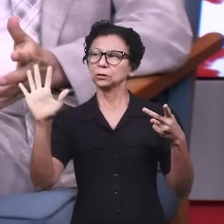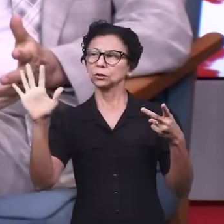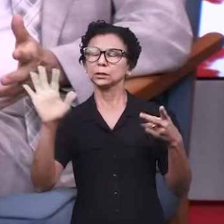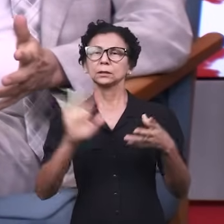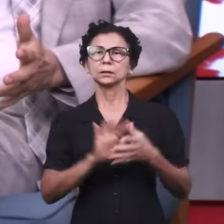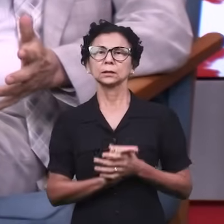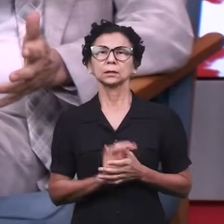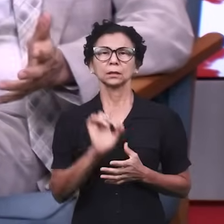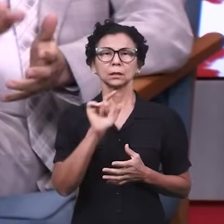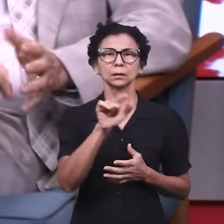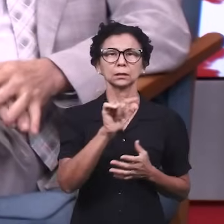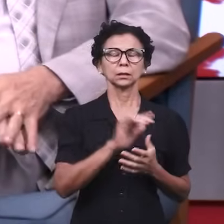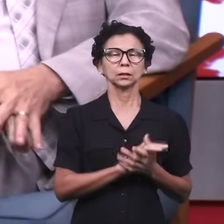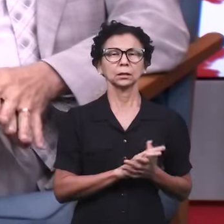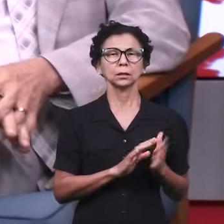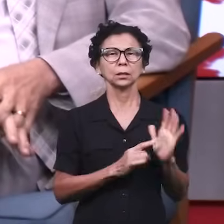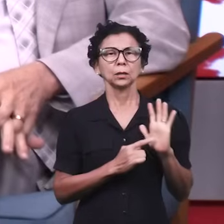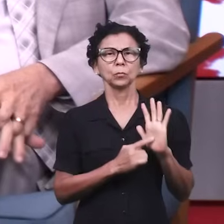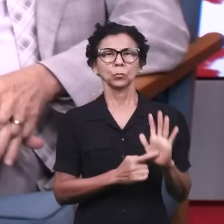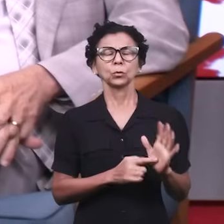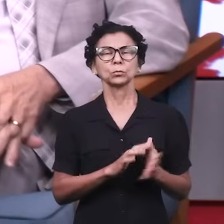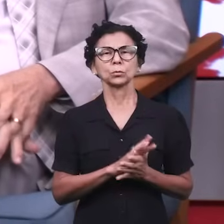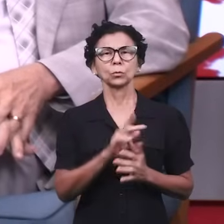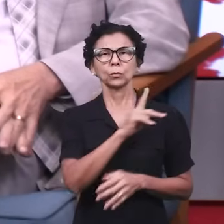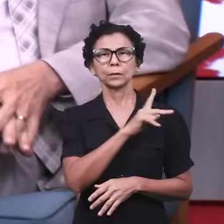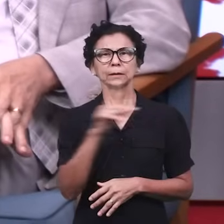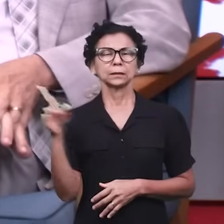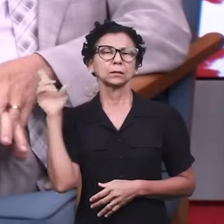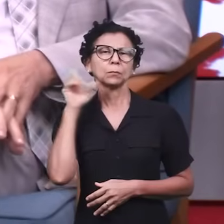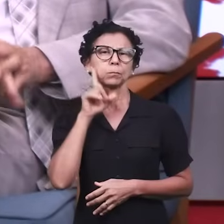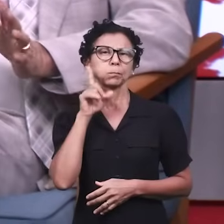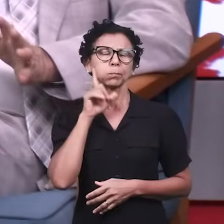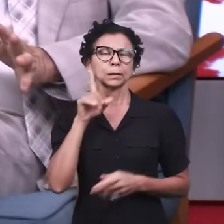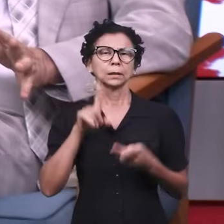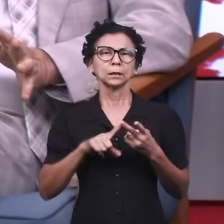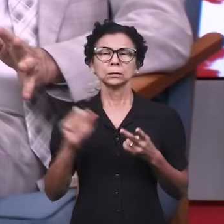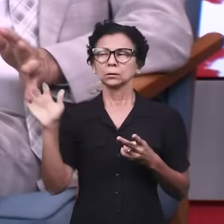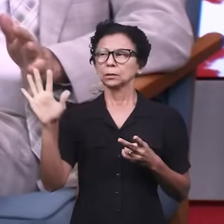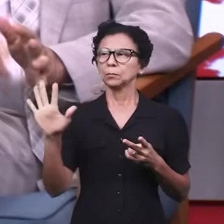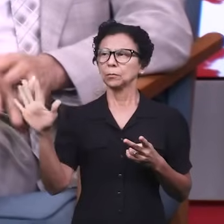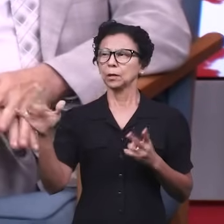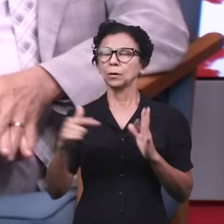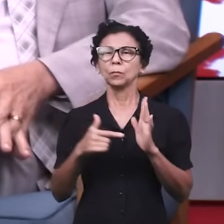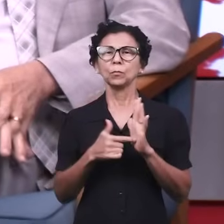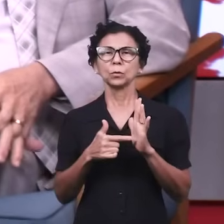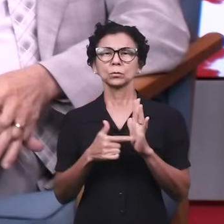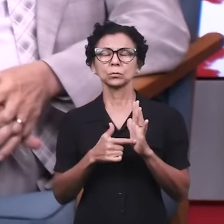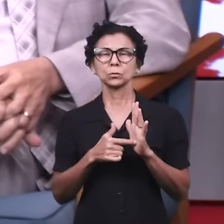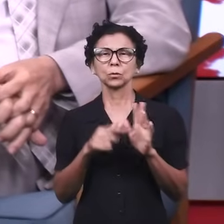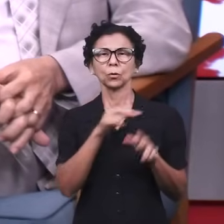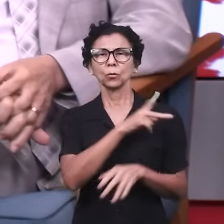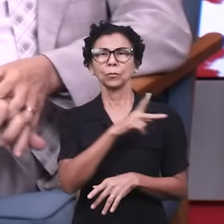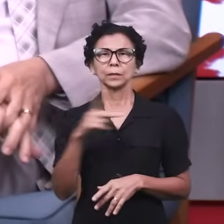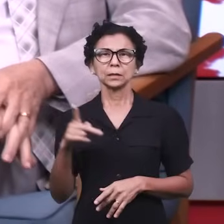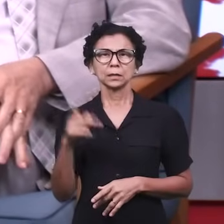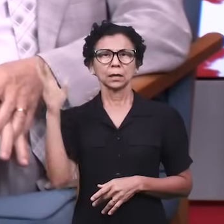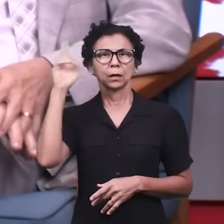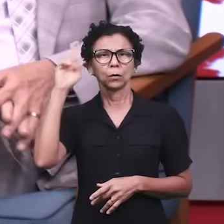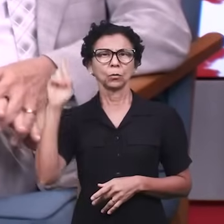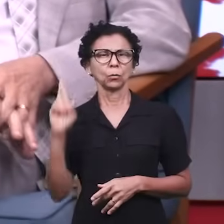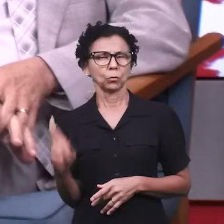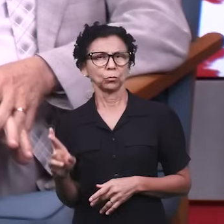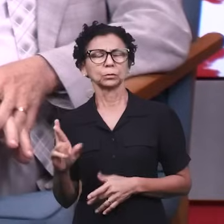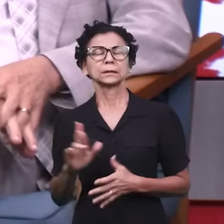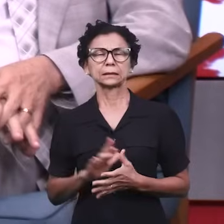lado, mostrou o presidente dos Estados Unidos, na época era Jimmy Carter, e do outro mostrou o da Rússia, da